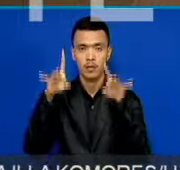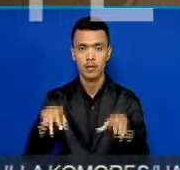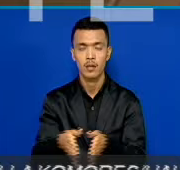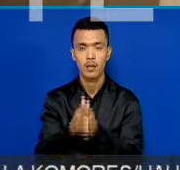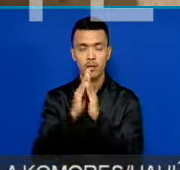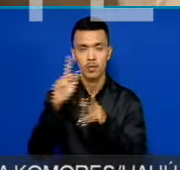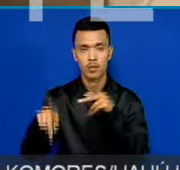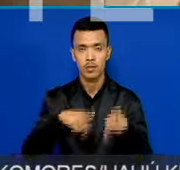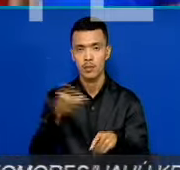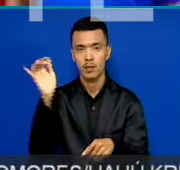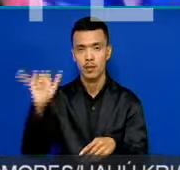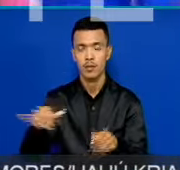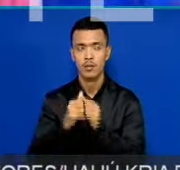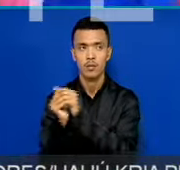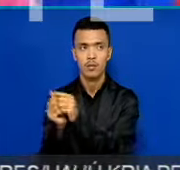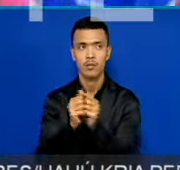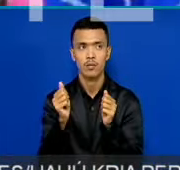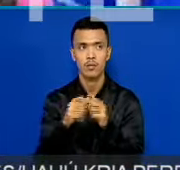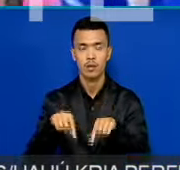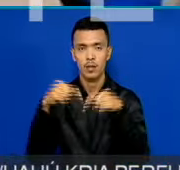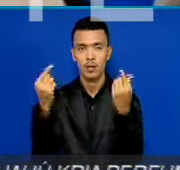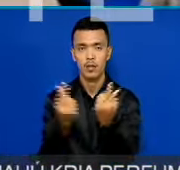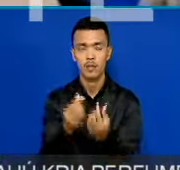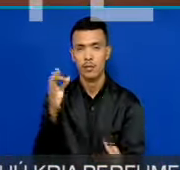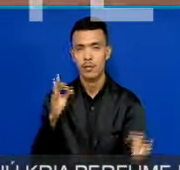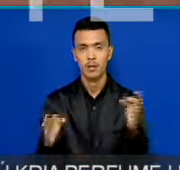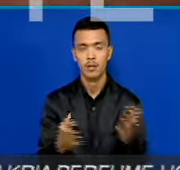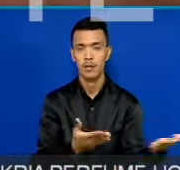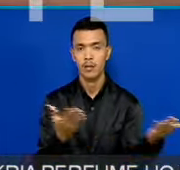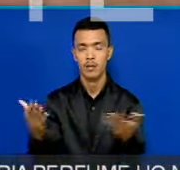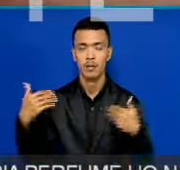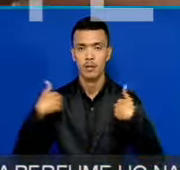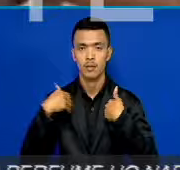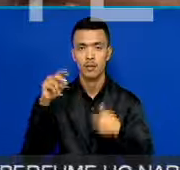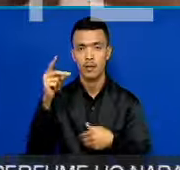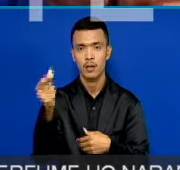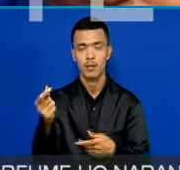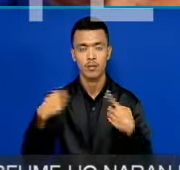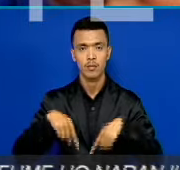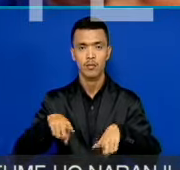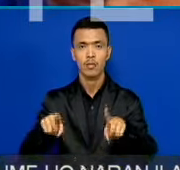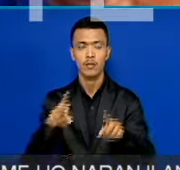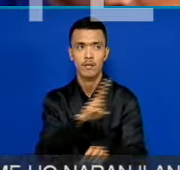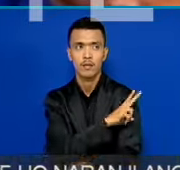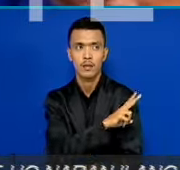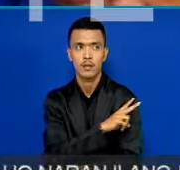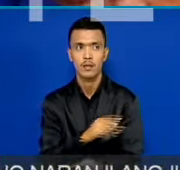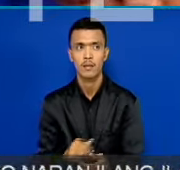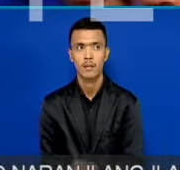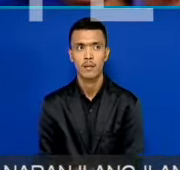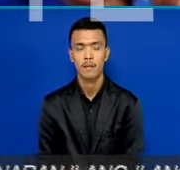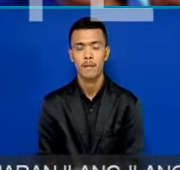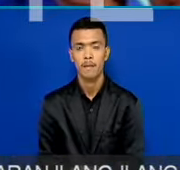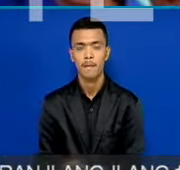ba komunidade sira atu kopera ho ekipa atu none bel lore animal sira hanesan asu ba vacina. Amos anu irene par thal